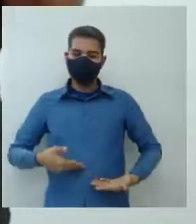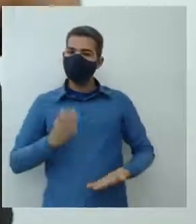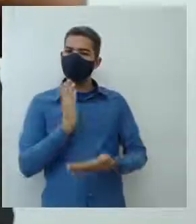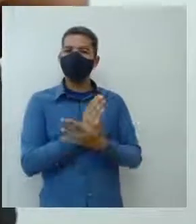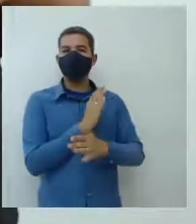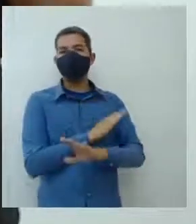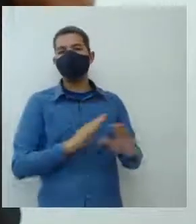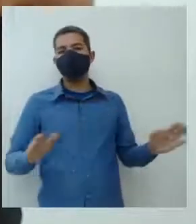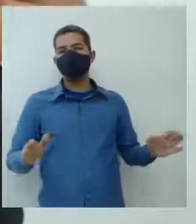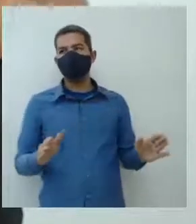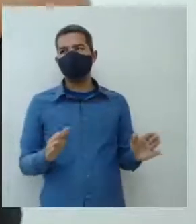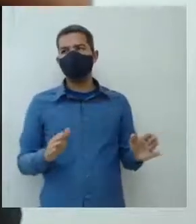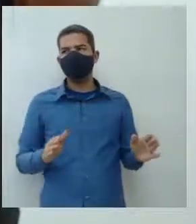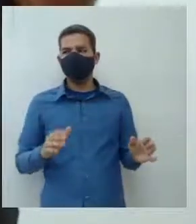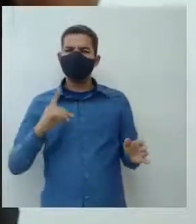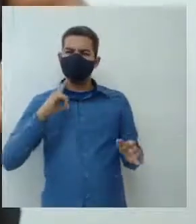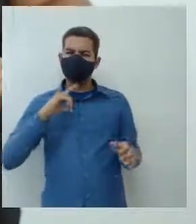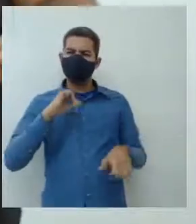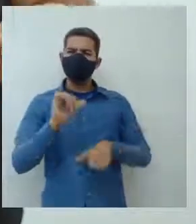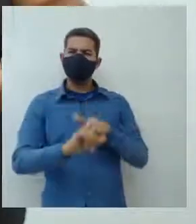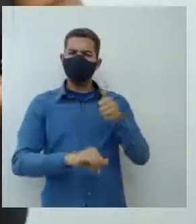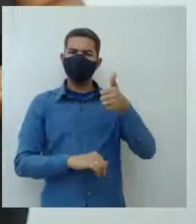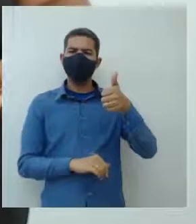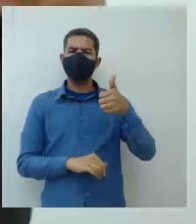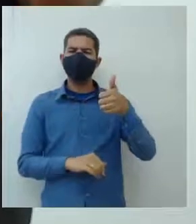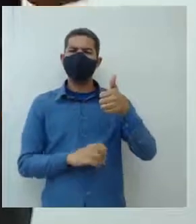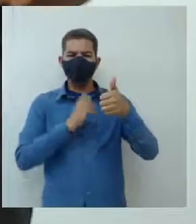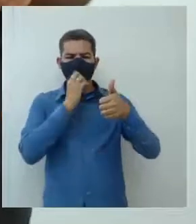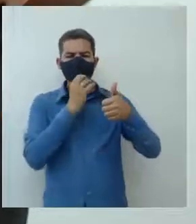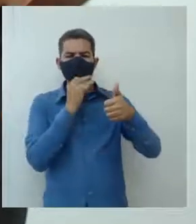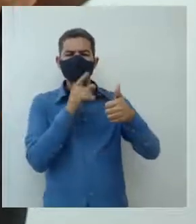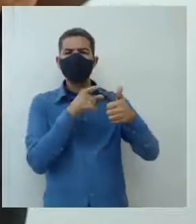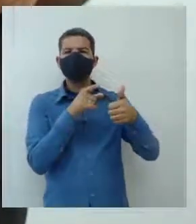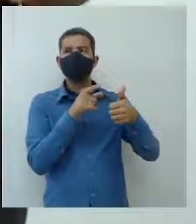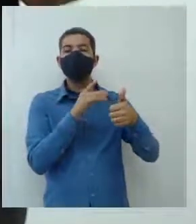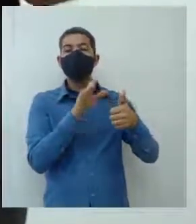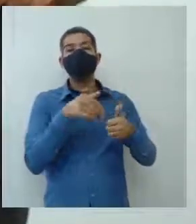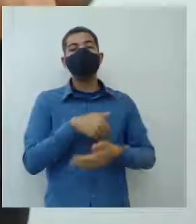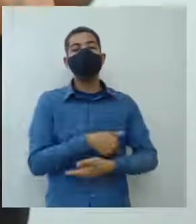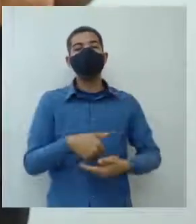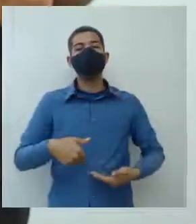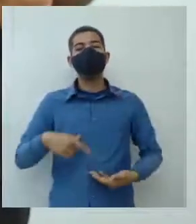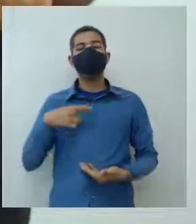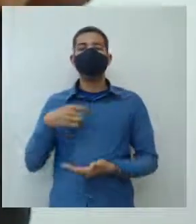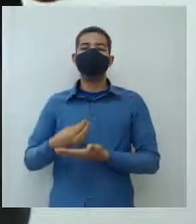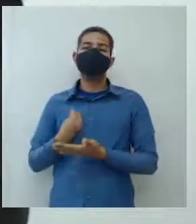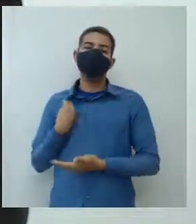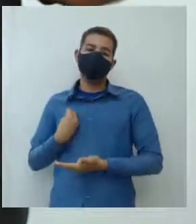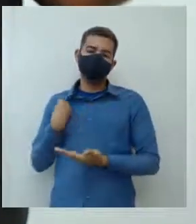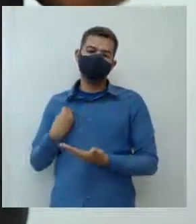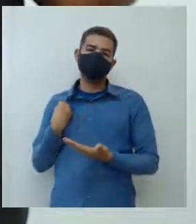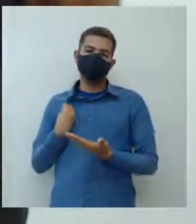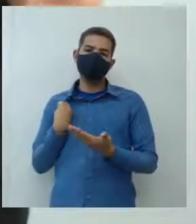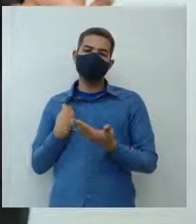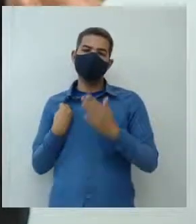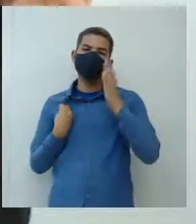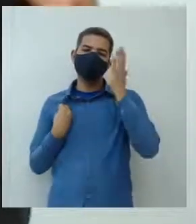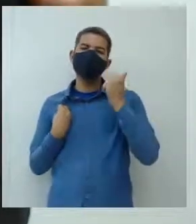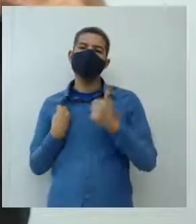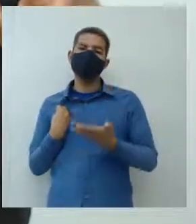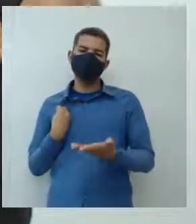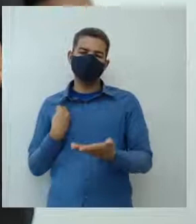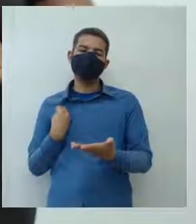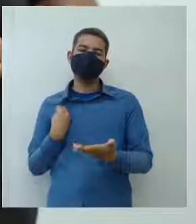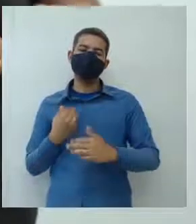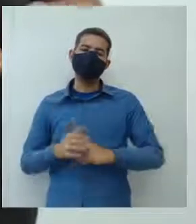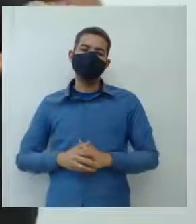Houve uma maior produção? Houve. A produtividade foi grande? Foi. Mas a fome, ela ainda existe no nosso país e no mundo ou não?